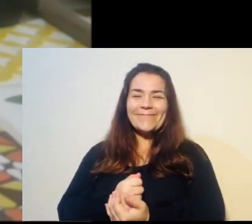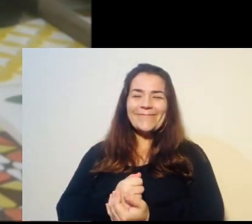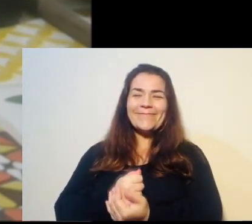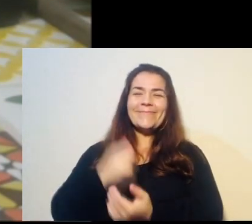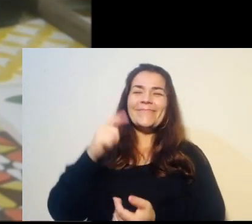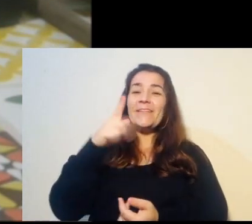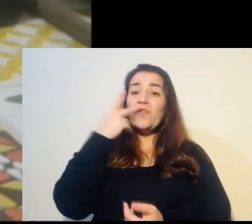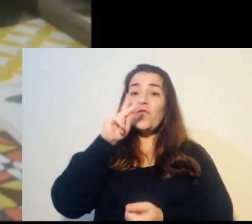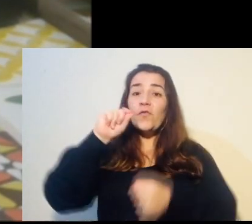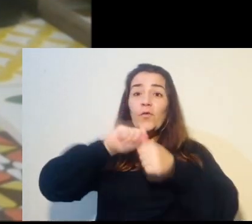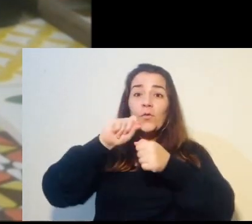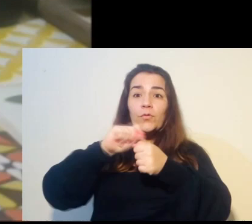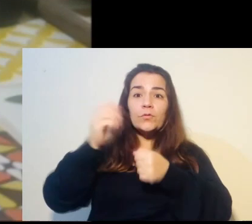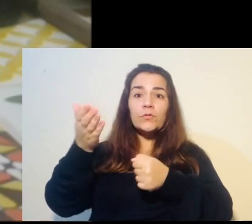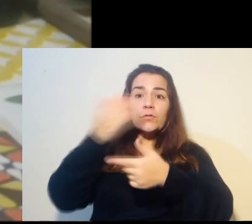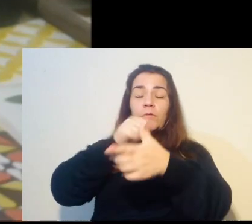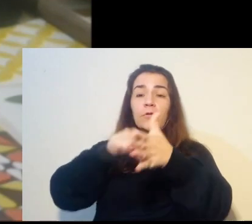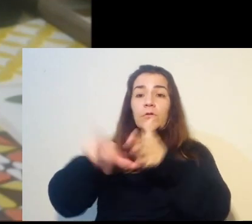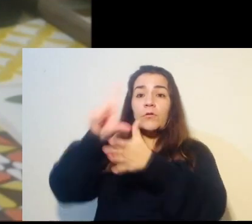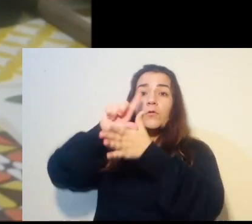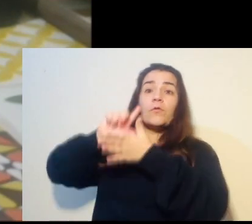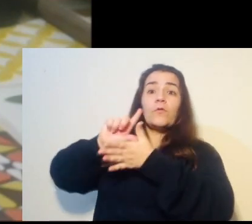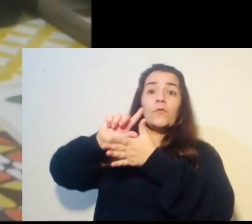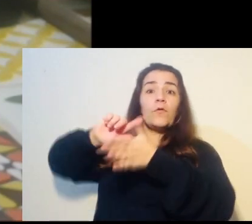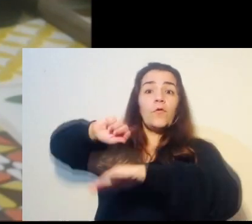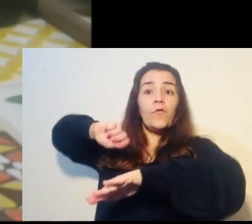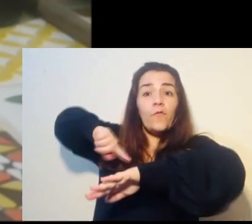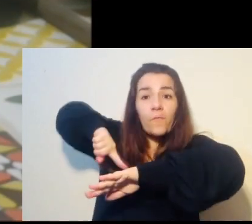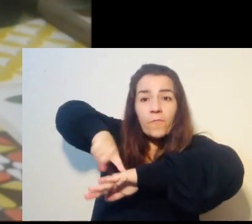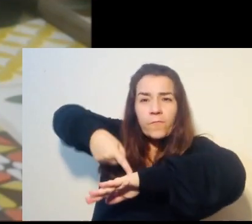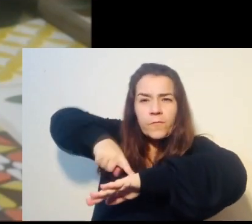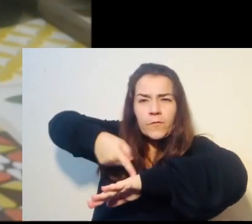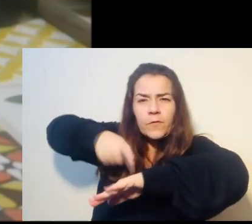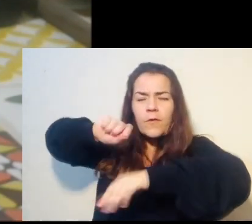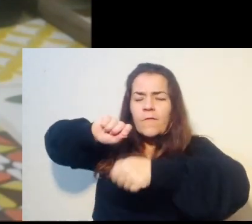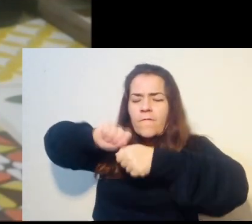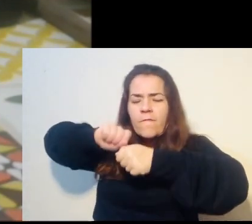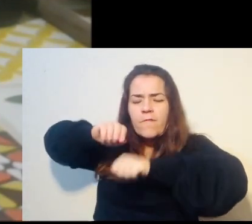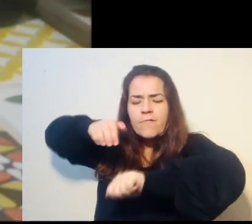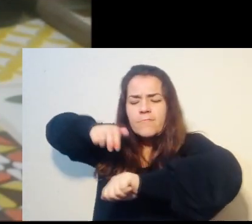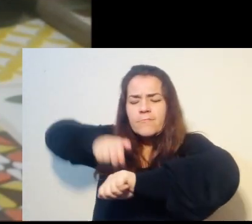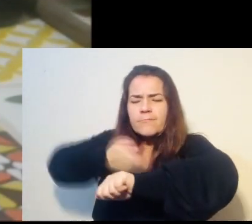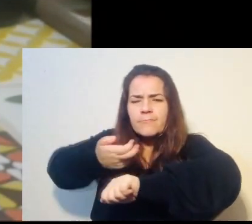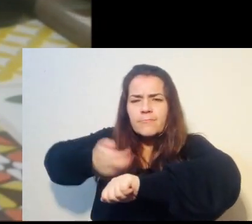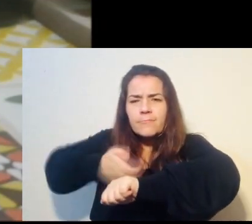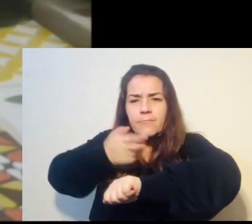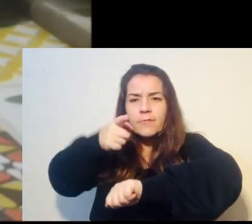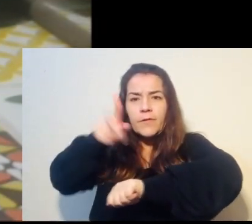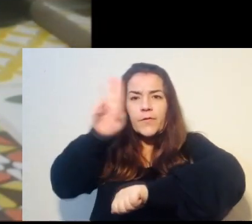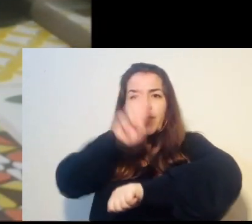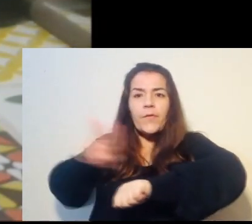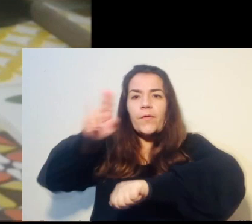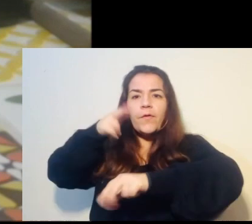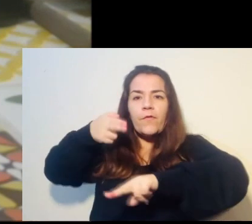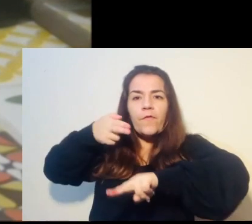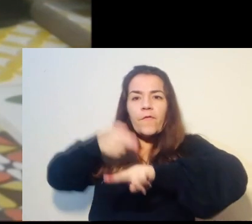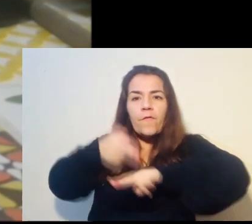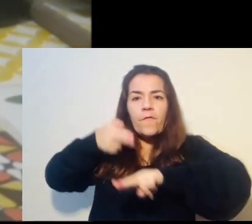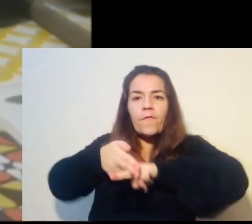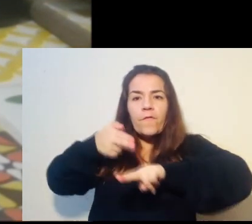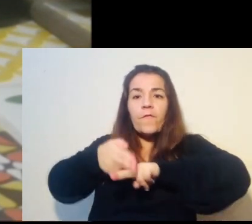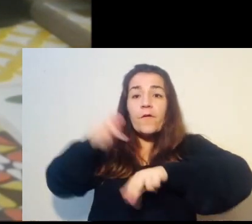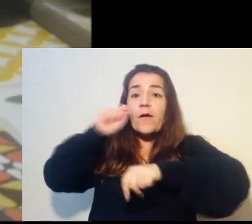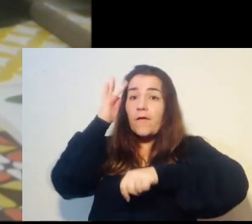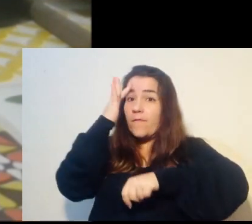Errou! Que é a gente, antes de furar, dar uma pequena cavucada. Pode ser com uma faca, onde a gente